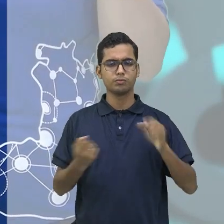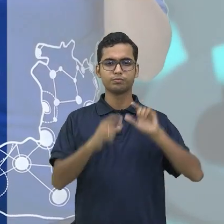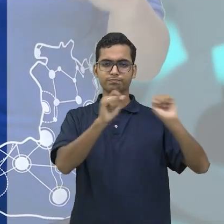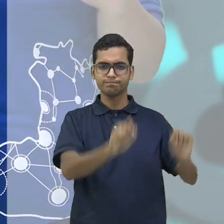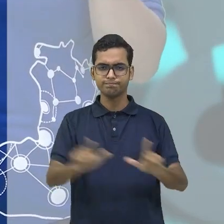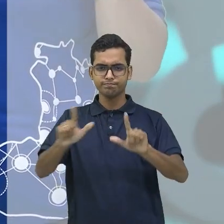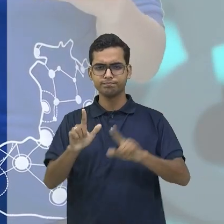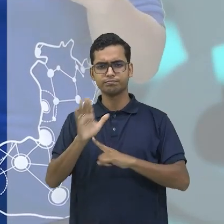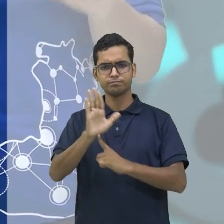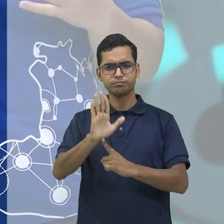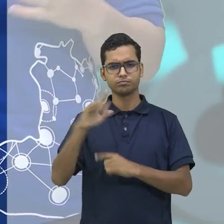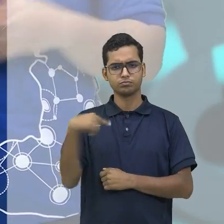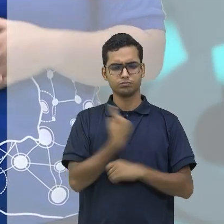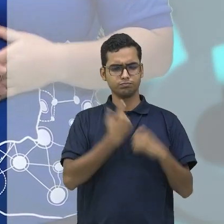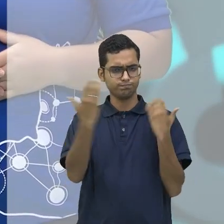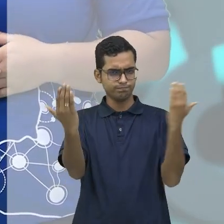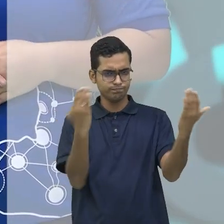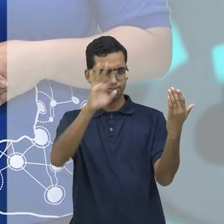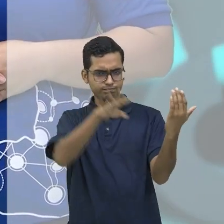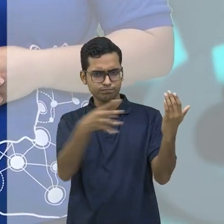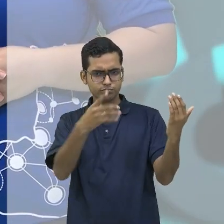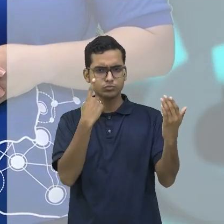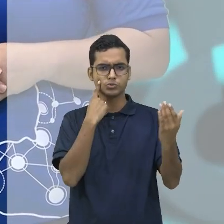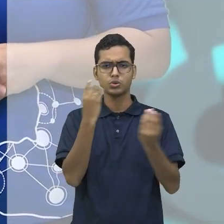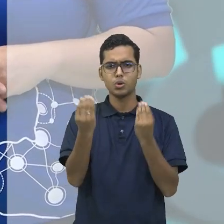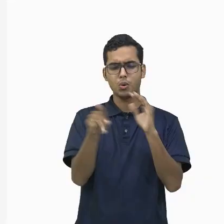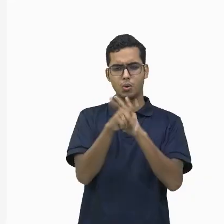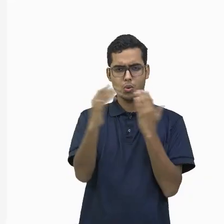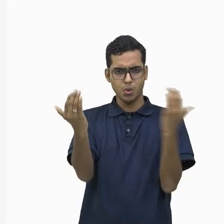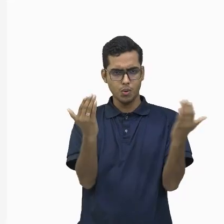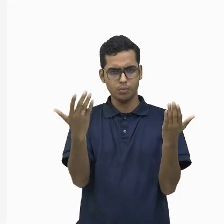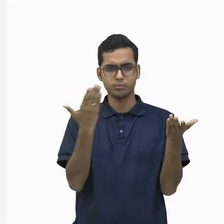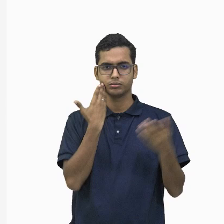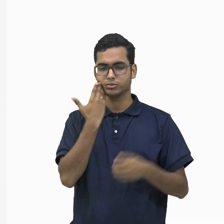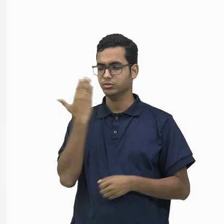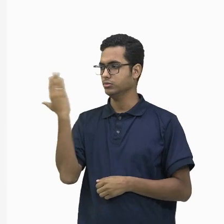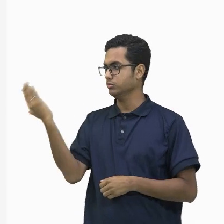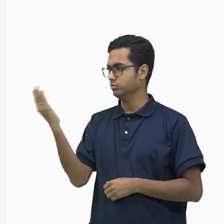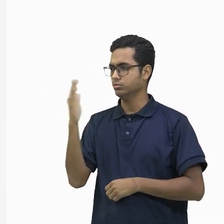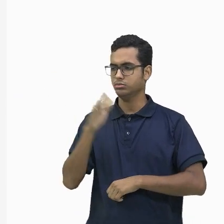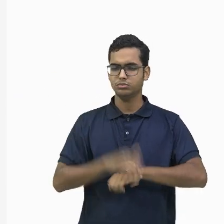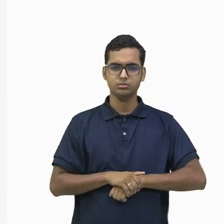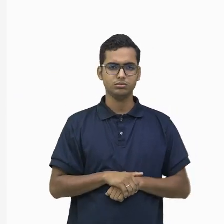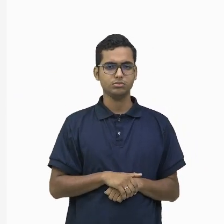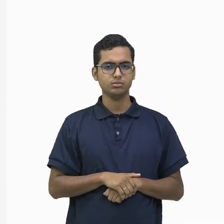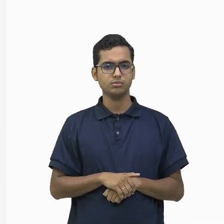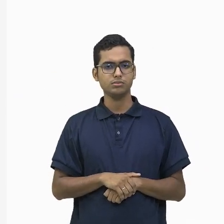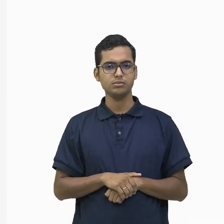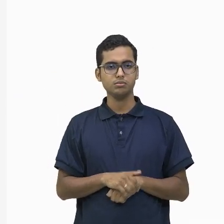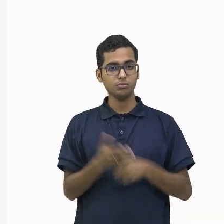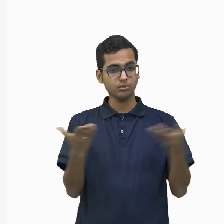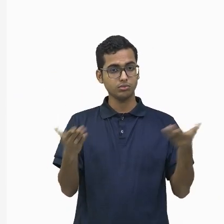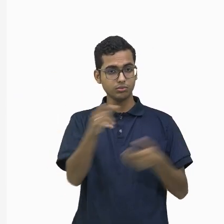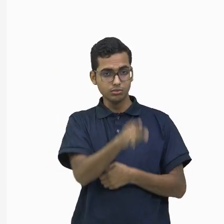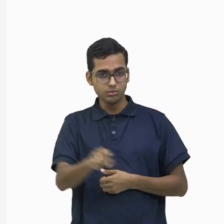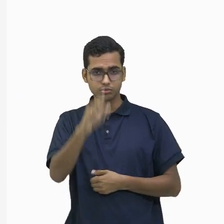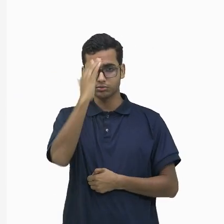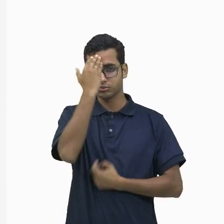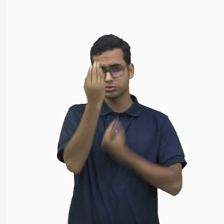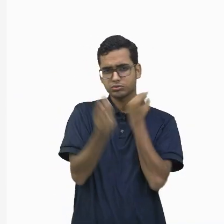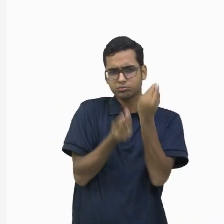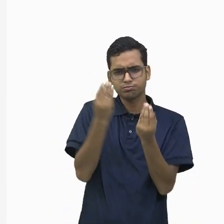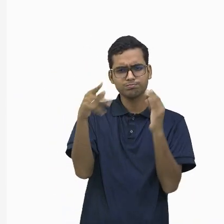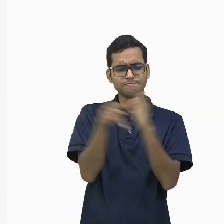gente comparar aí alguns elementos dos dois. Vamos ver? Agora sim vocês vão entender a